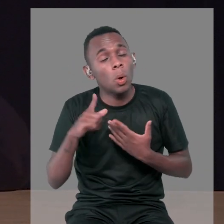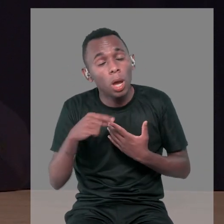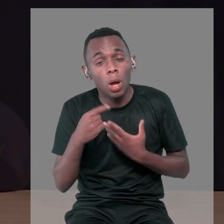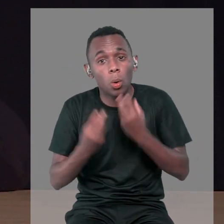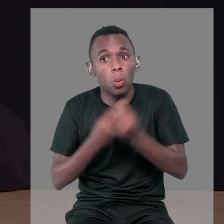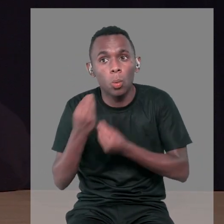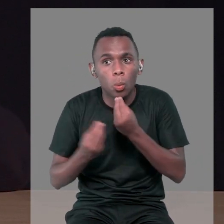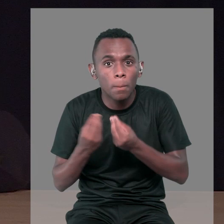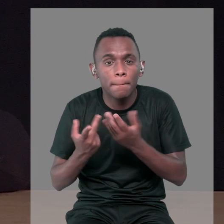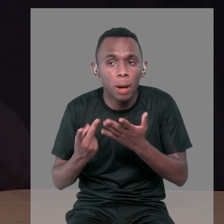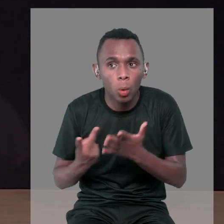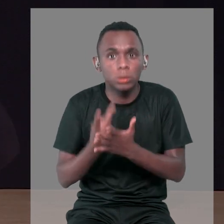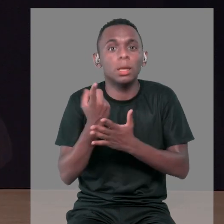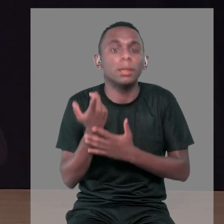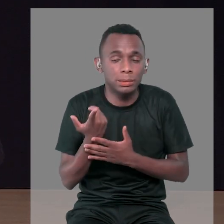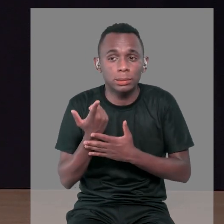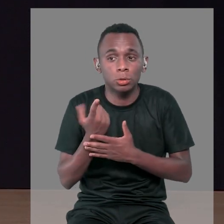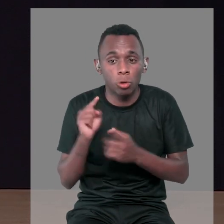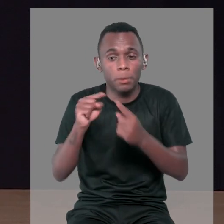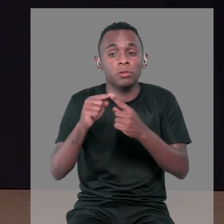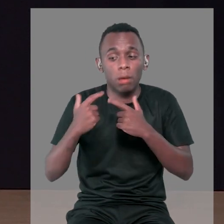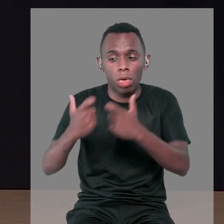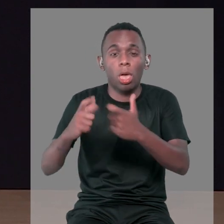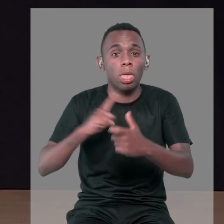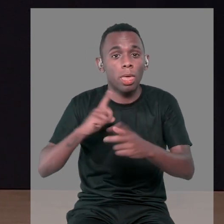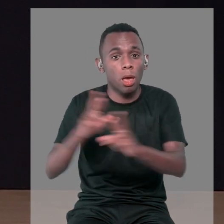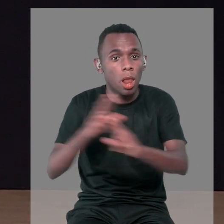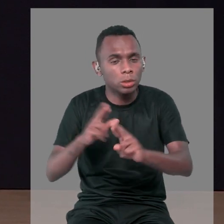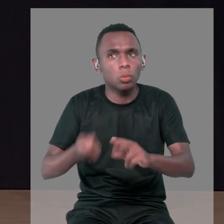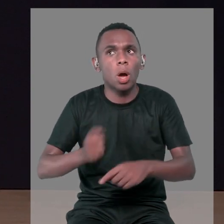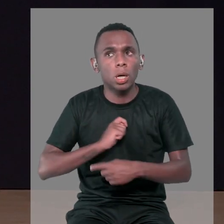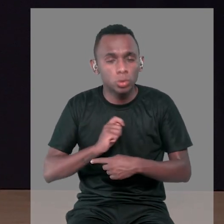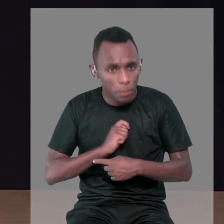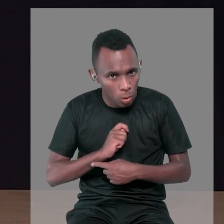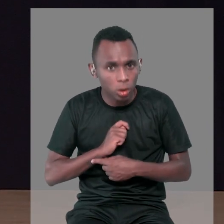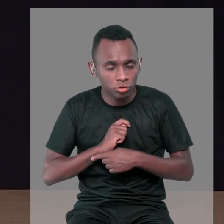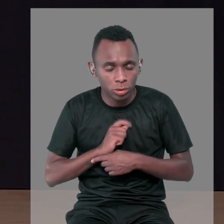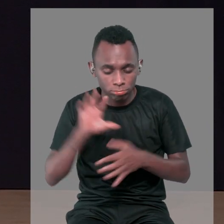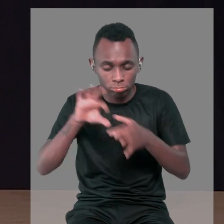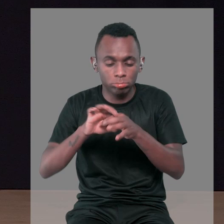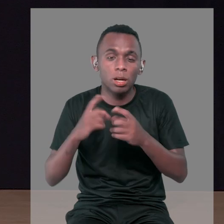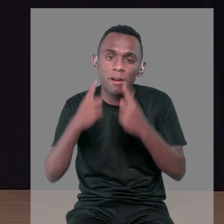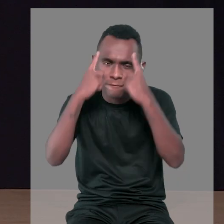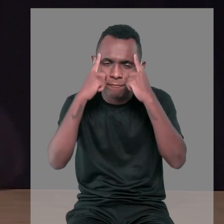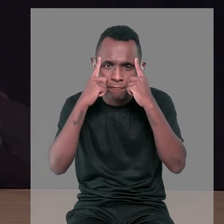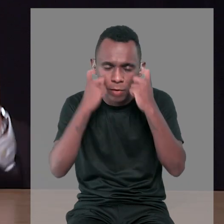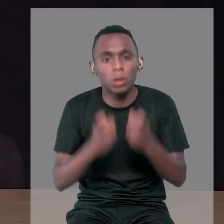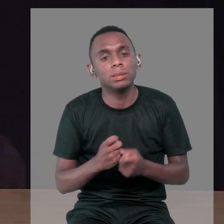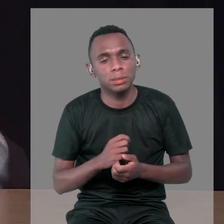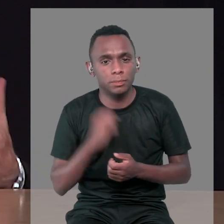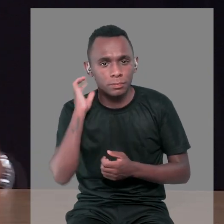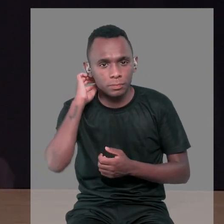determina que a guerra esteja ligada antropologicamente à violência. E não a bons sentimentos